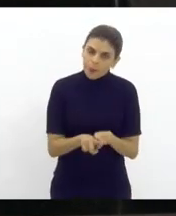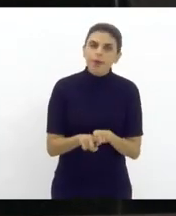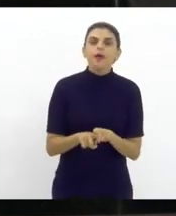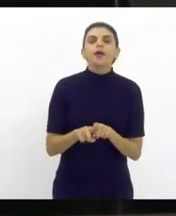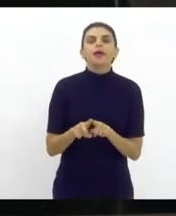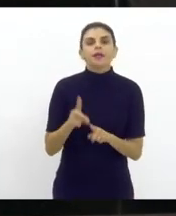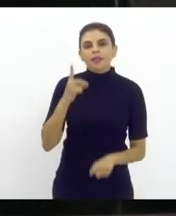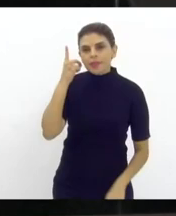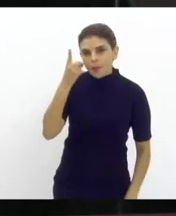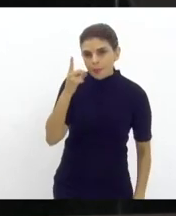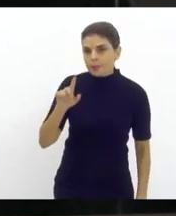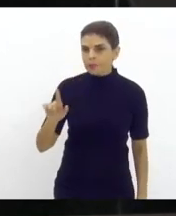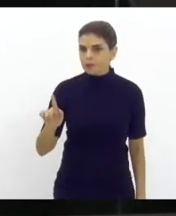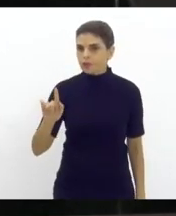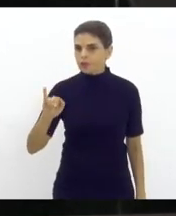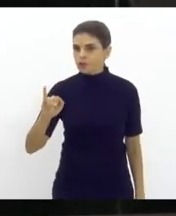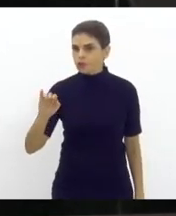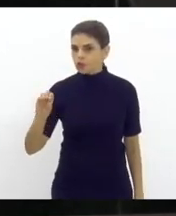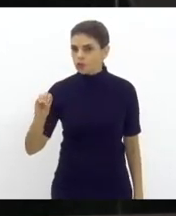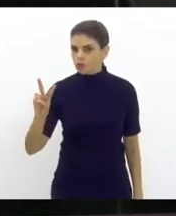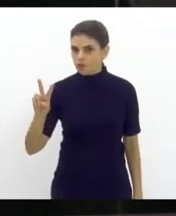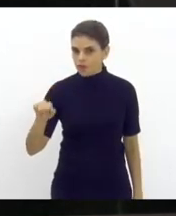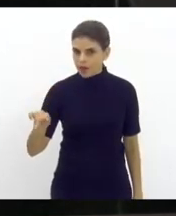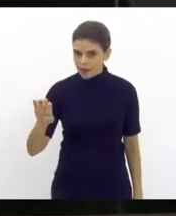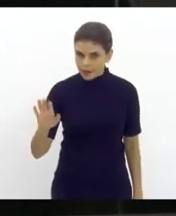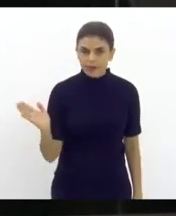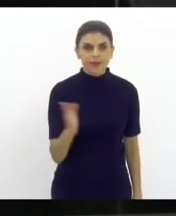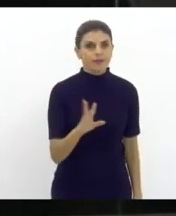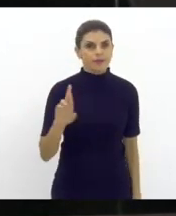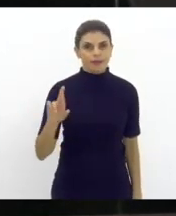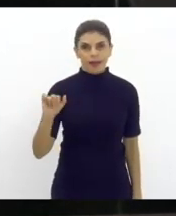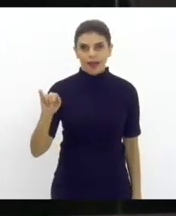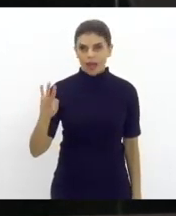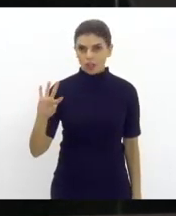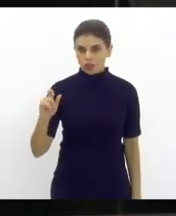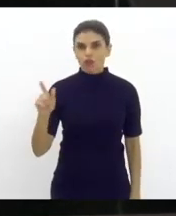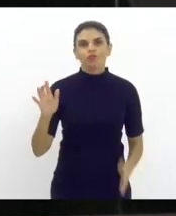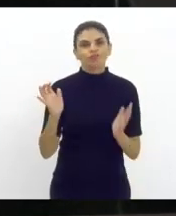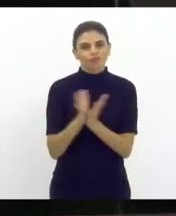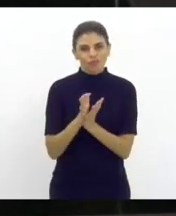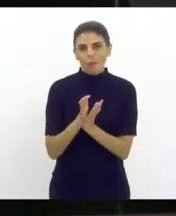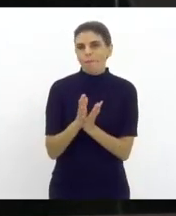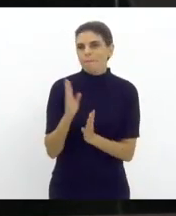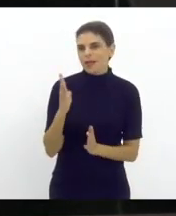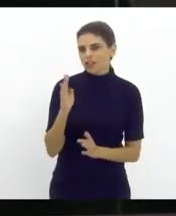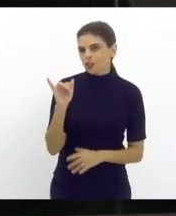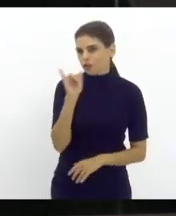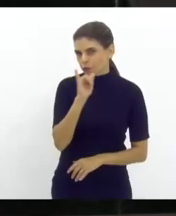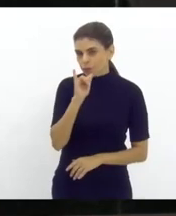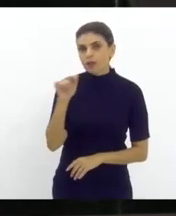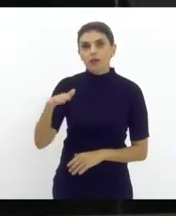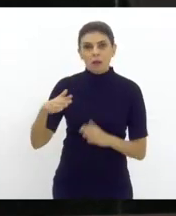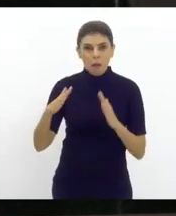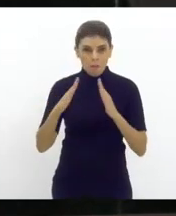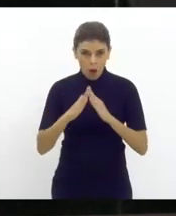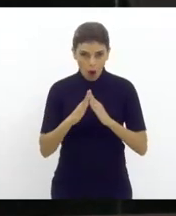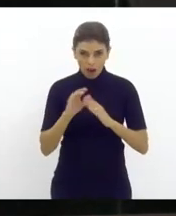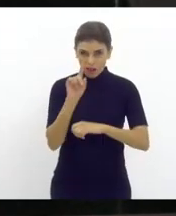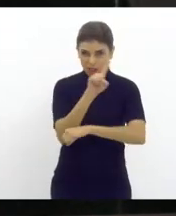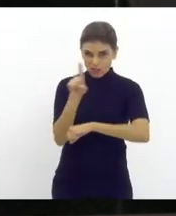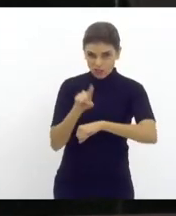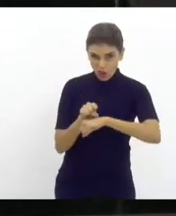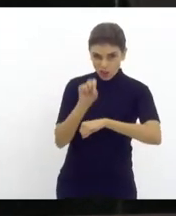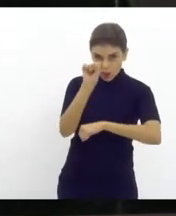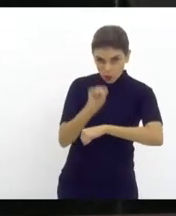Baixada Fluminense o que nós falamos sempre que o melhor sempre fica não não que quem mora na zona sul não mereça